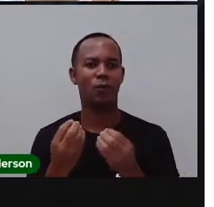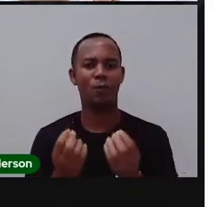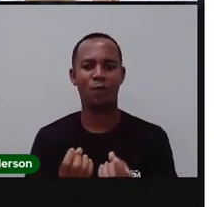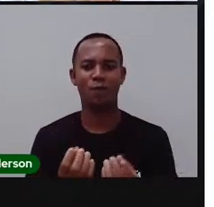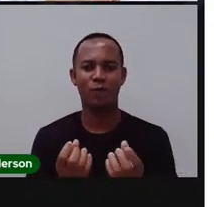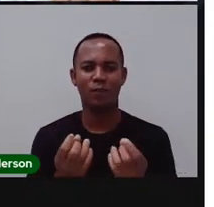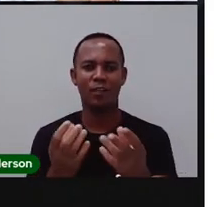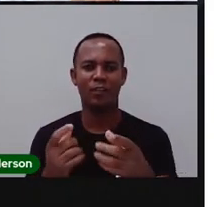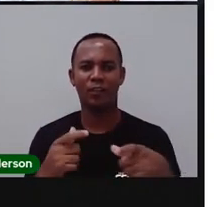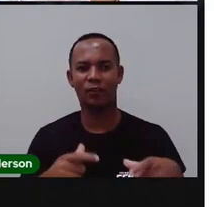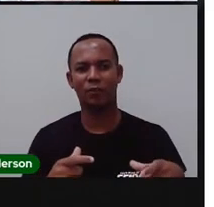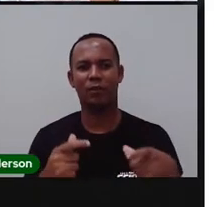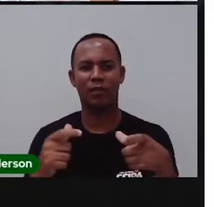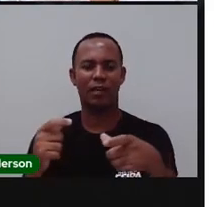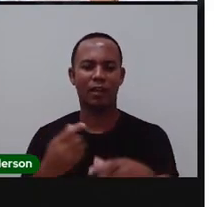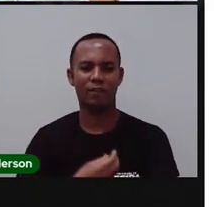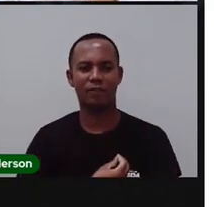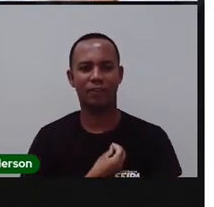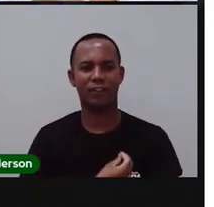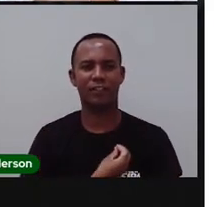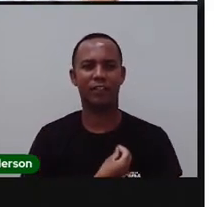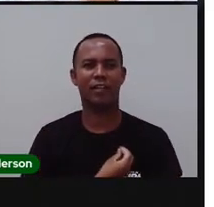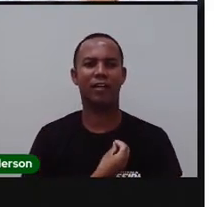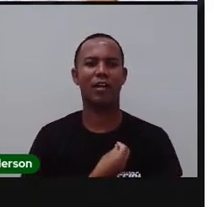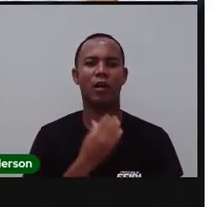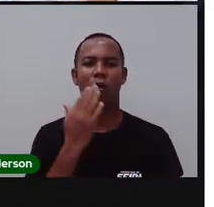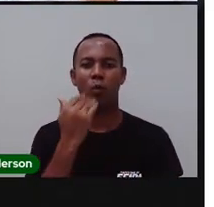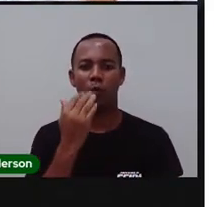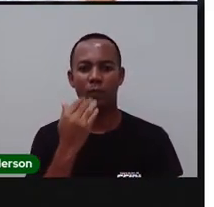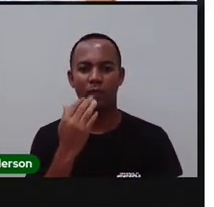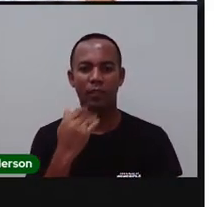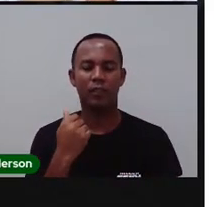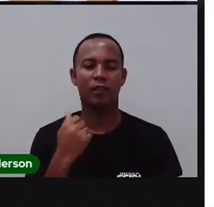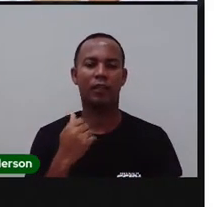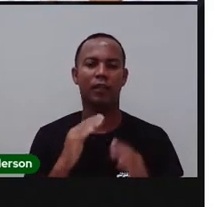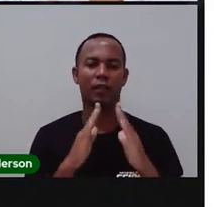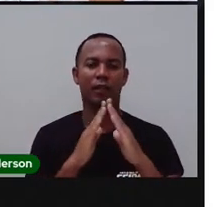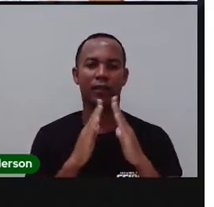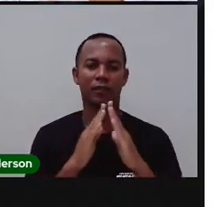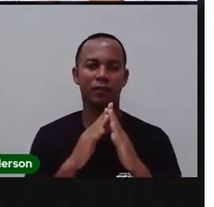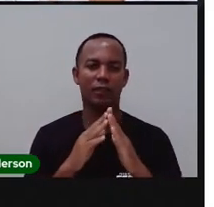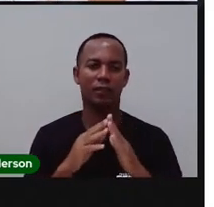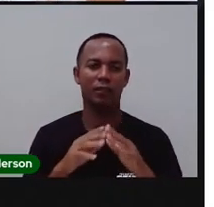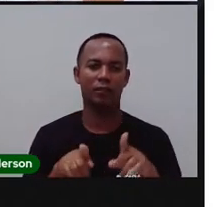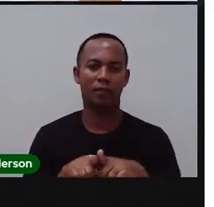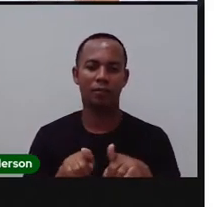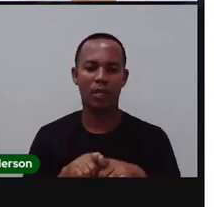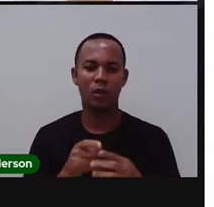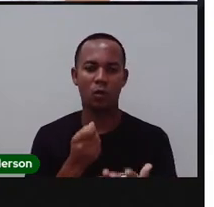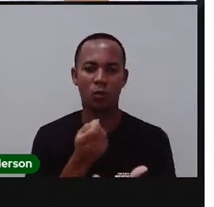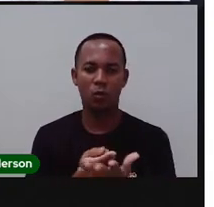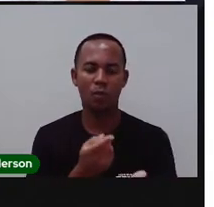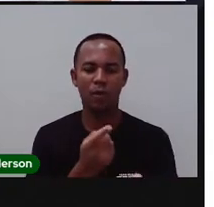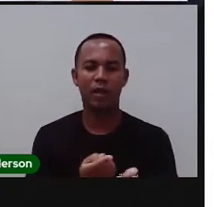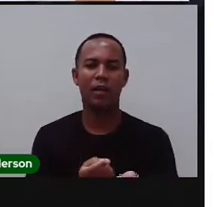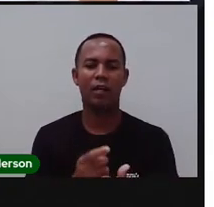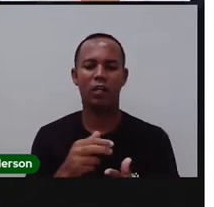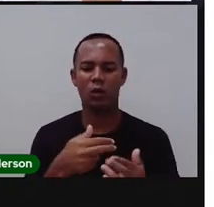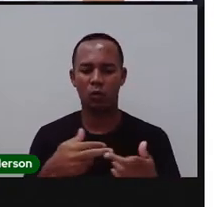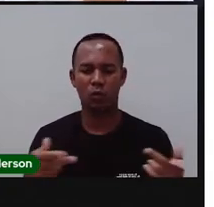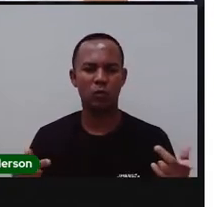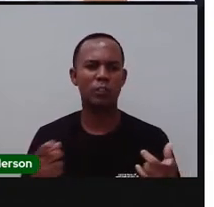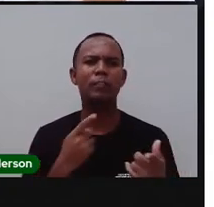a sua sobrevivência, para você alimentar as pessoas na sua casa, para você comprar aquilo que você deseja. Essa ideia